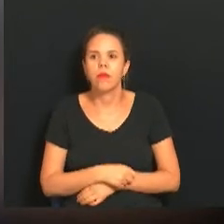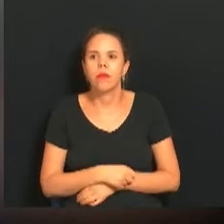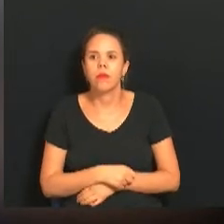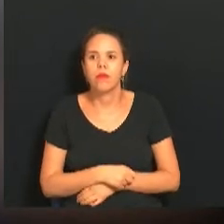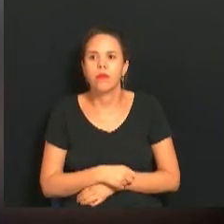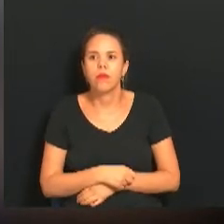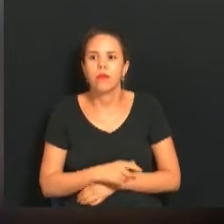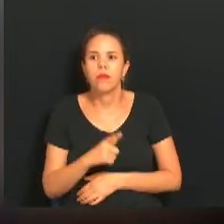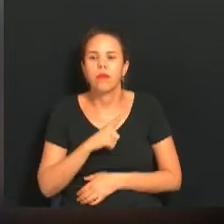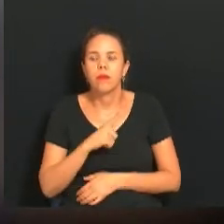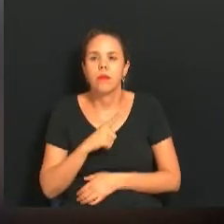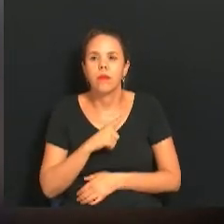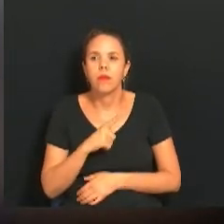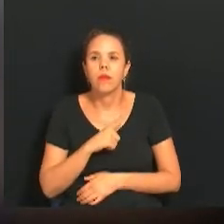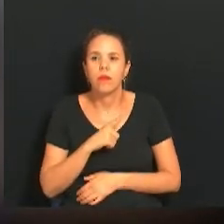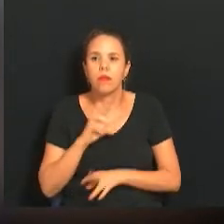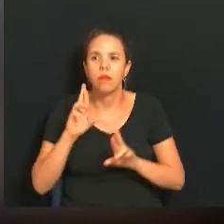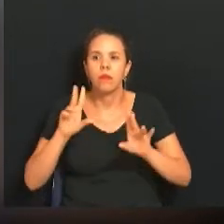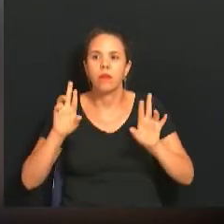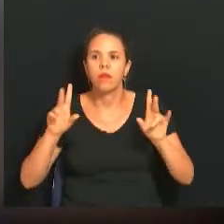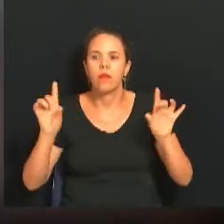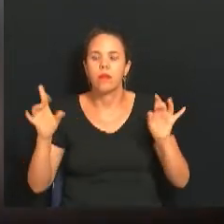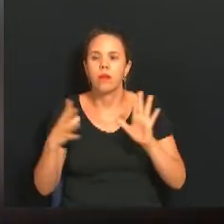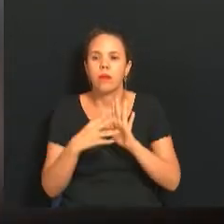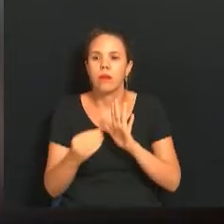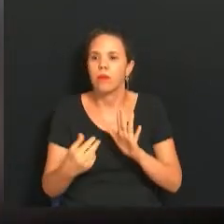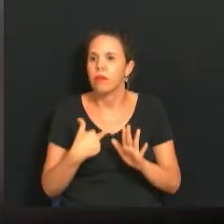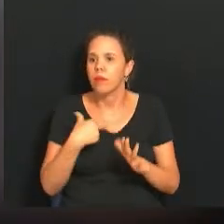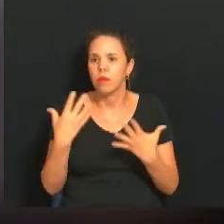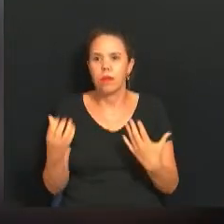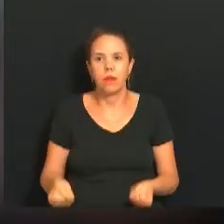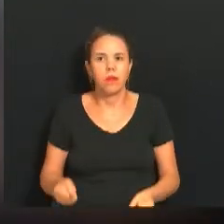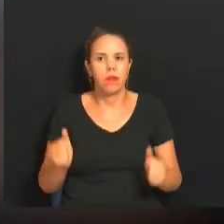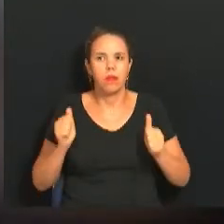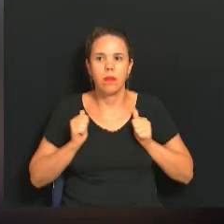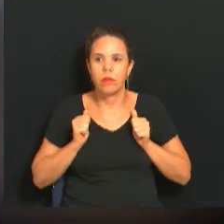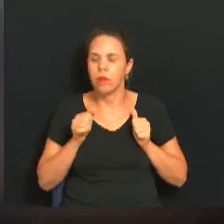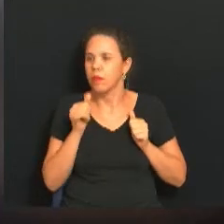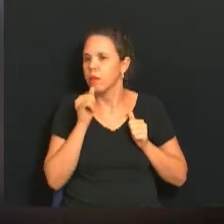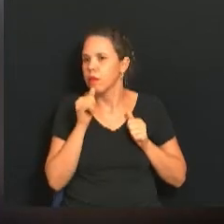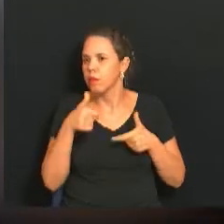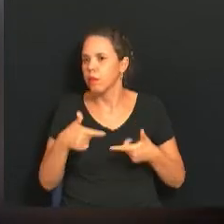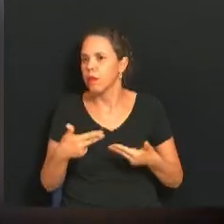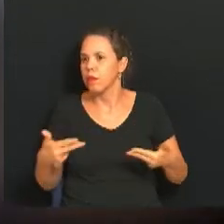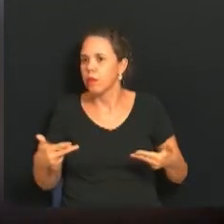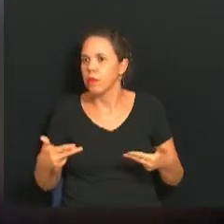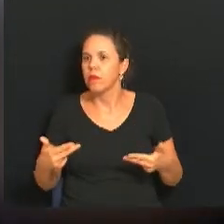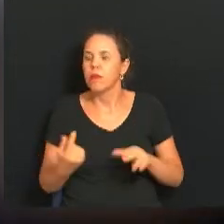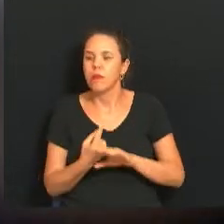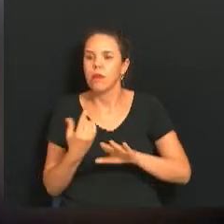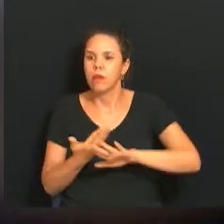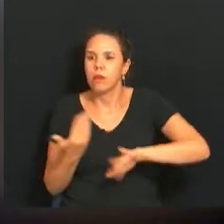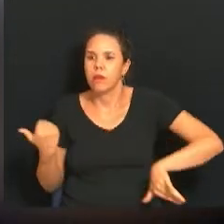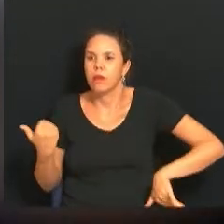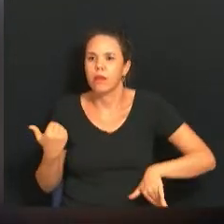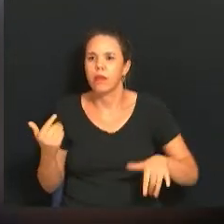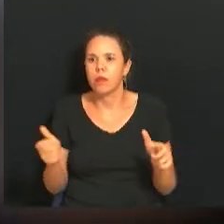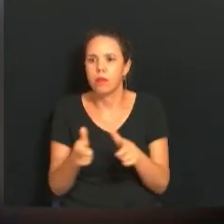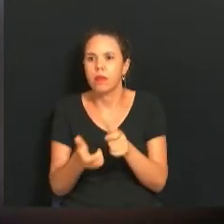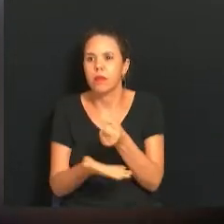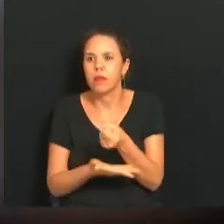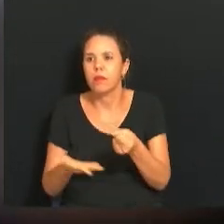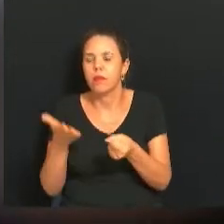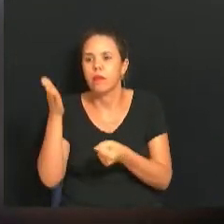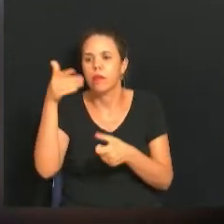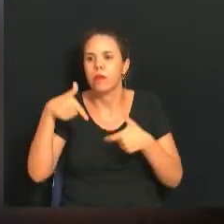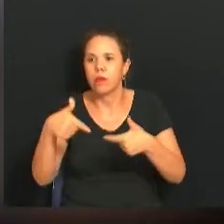tem que ser o nosso diferencial. Não dá para ficarmos com ações isoladas, pequenas, para o